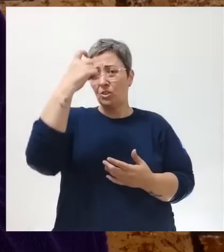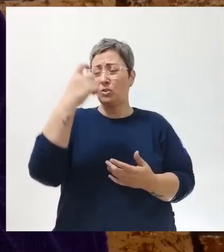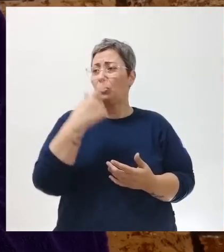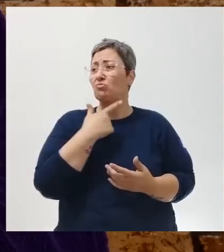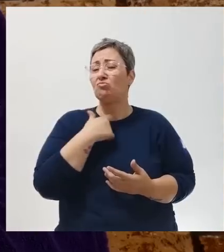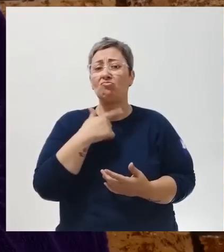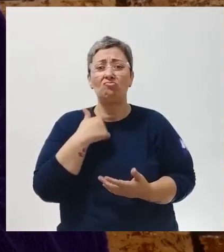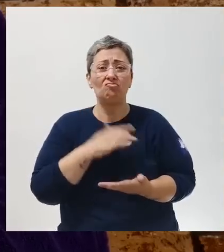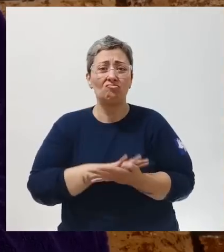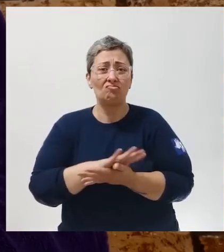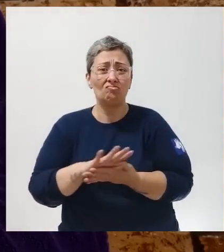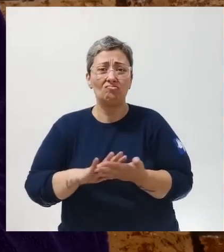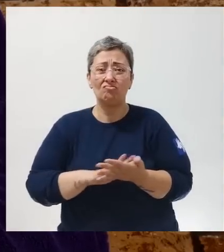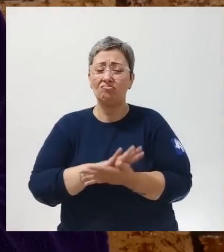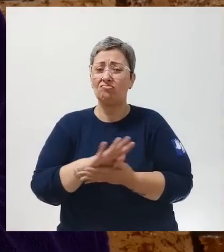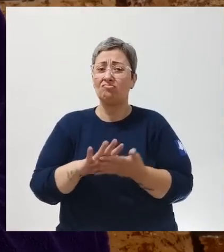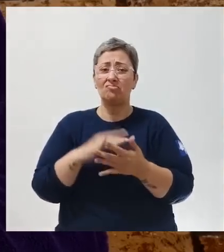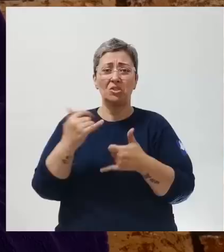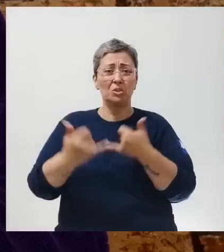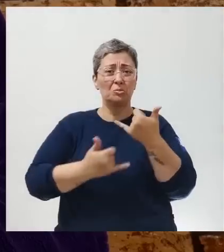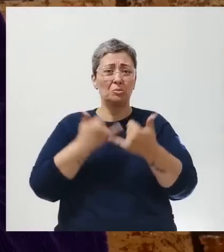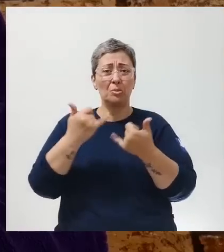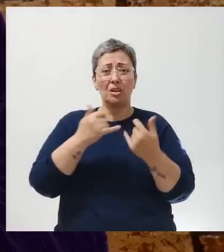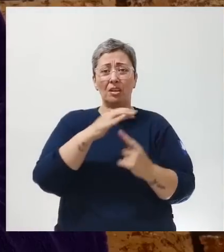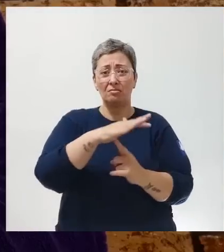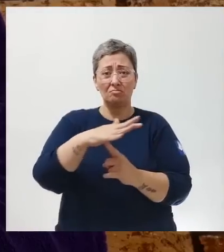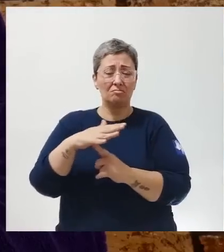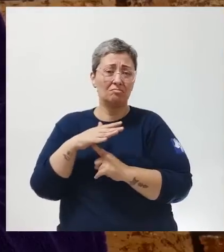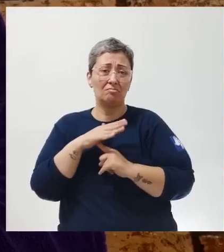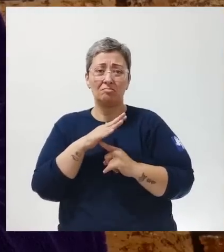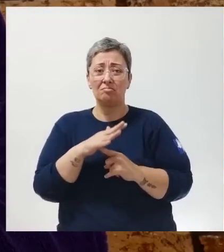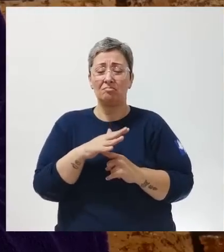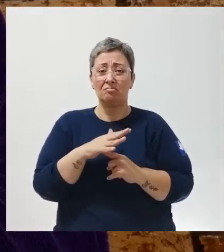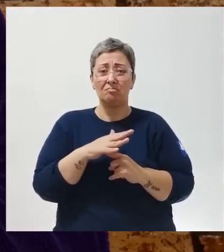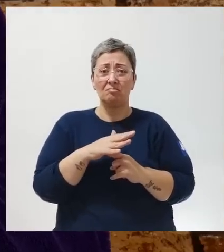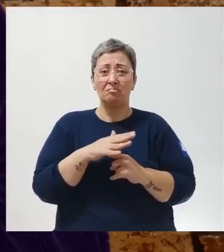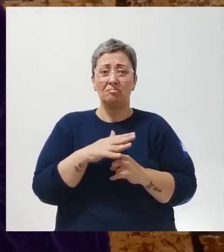tido vontade de brincar nos jardins.